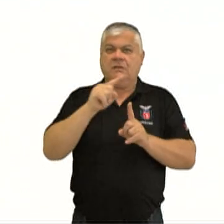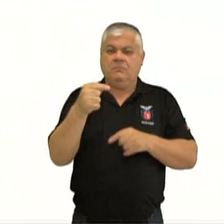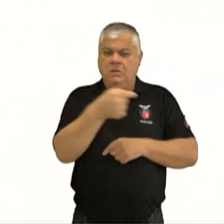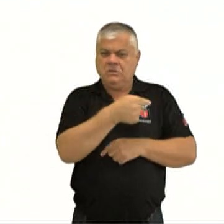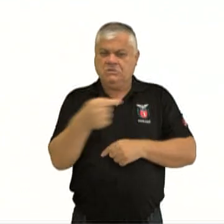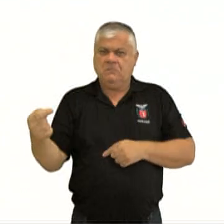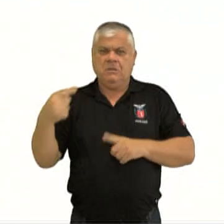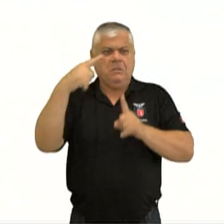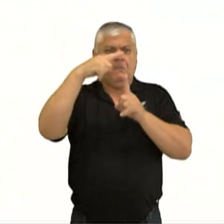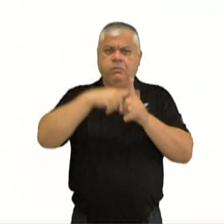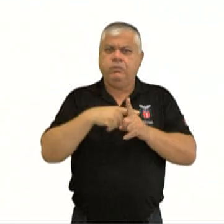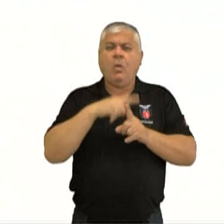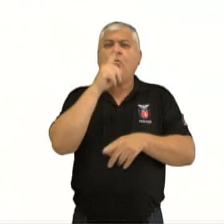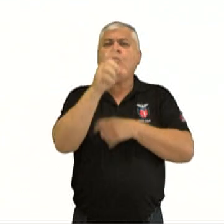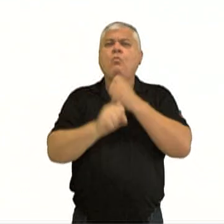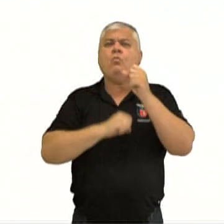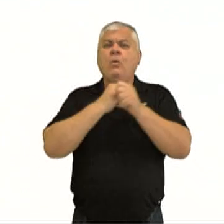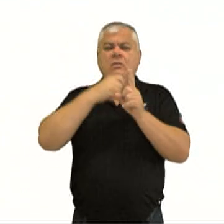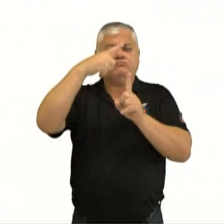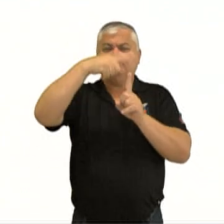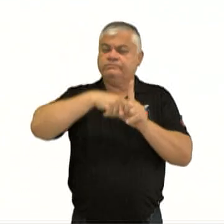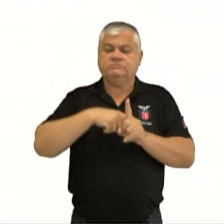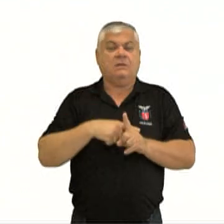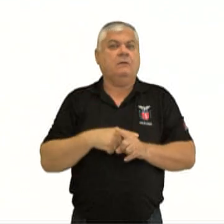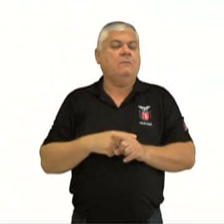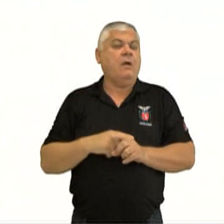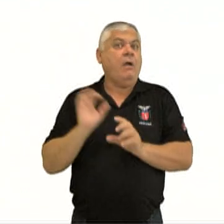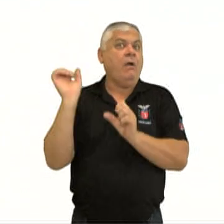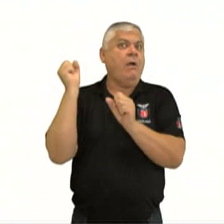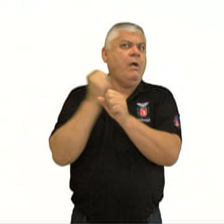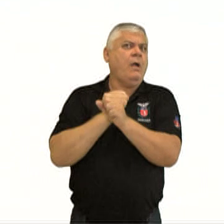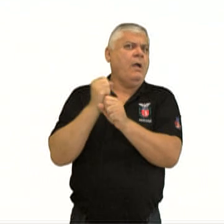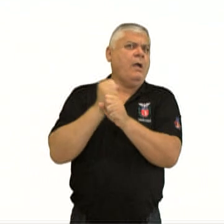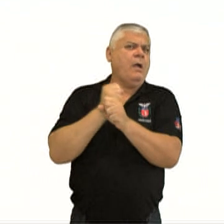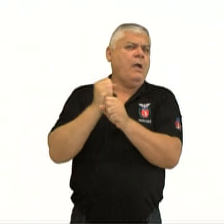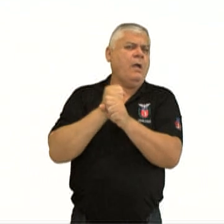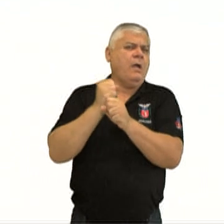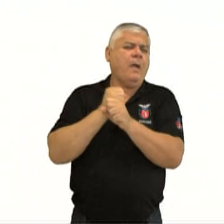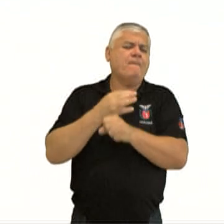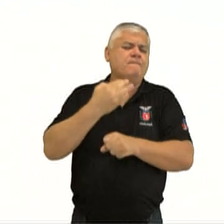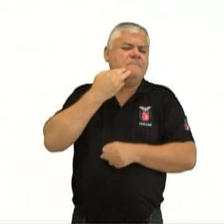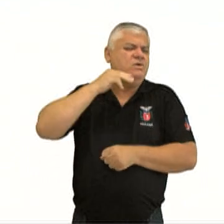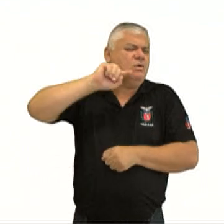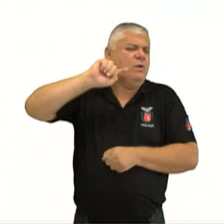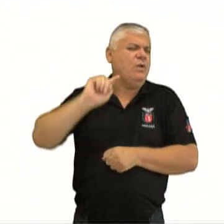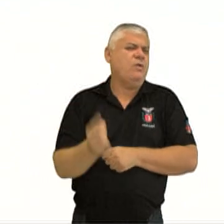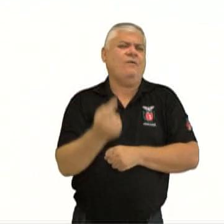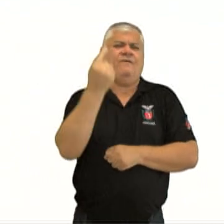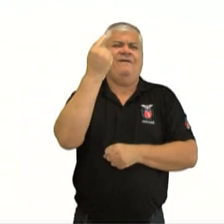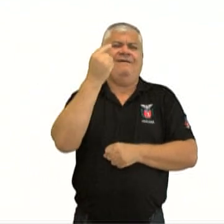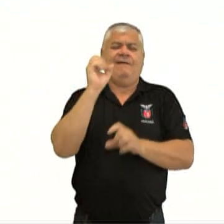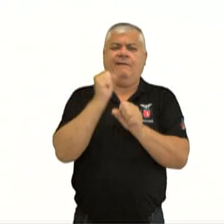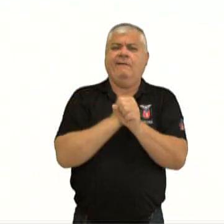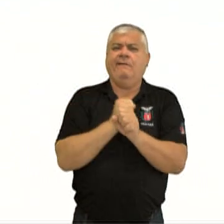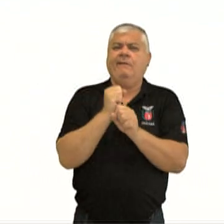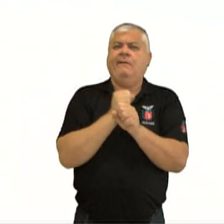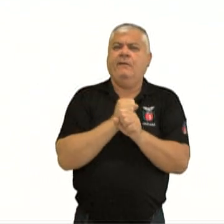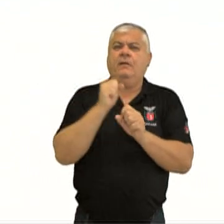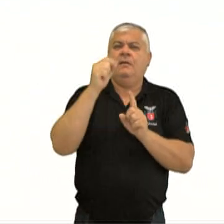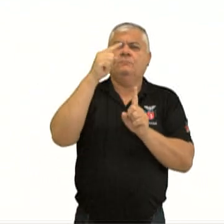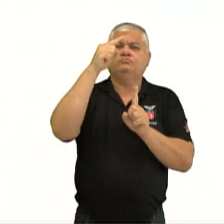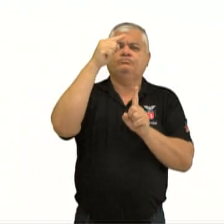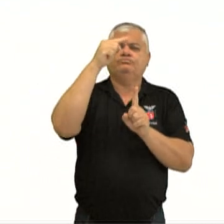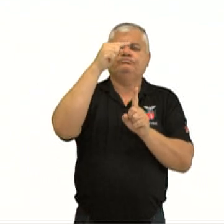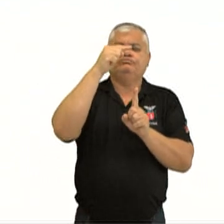não foi de um ano para o outro. Levou milhares e milhares de anos para o nosso planeta,